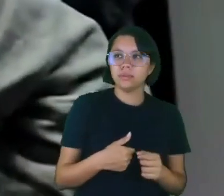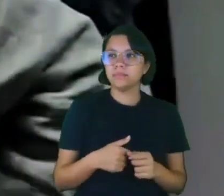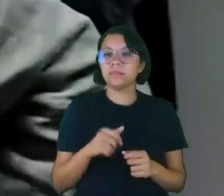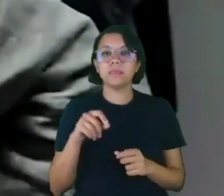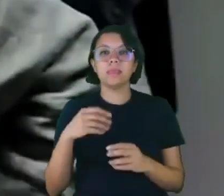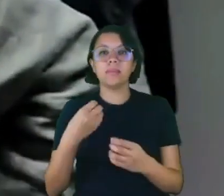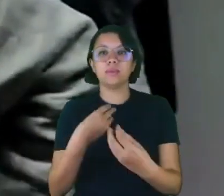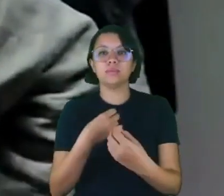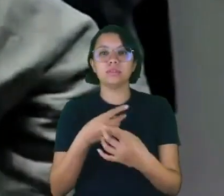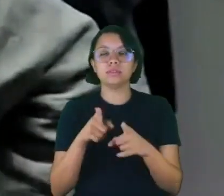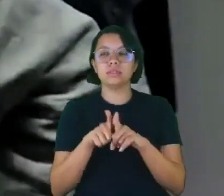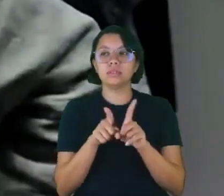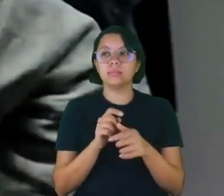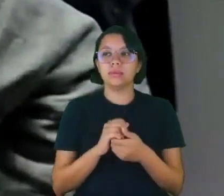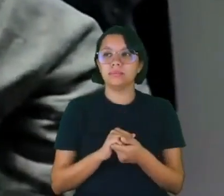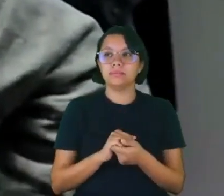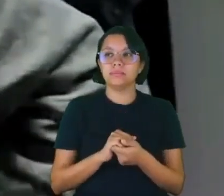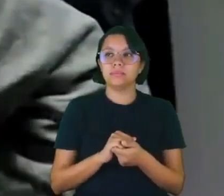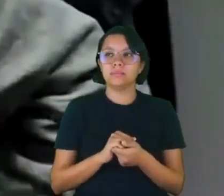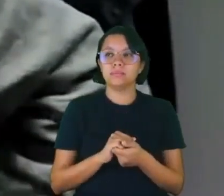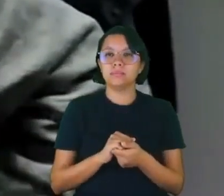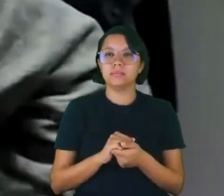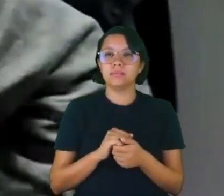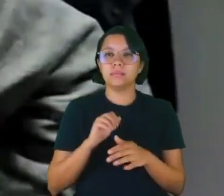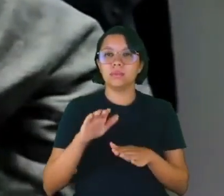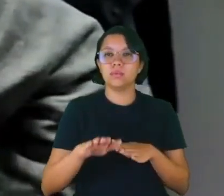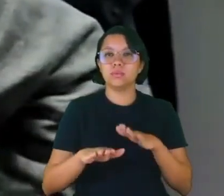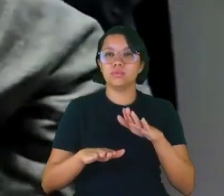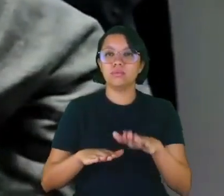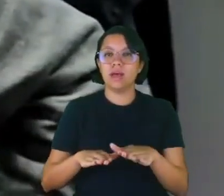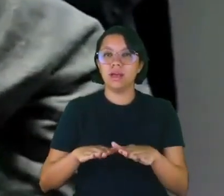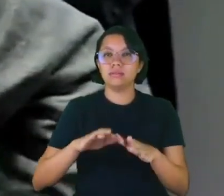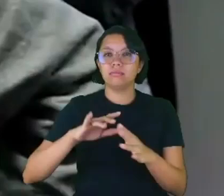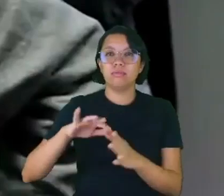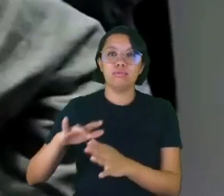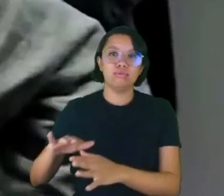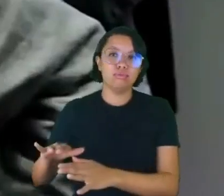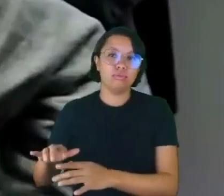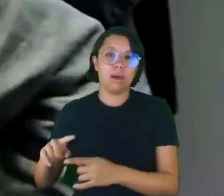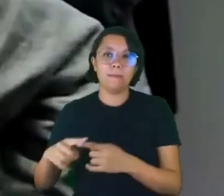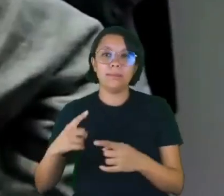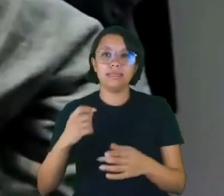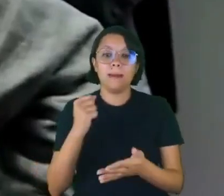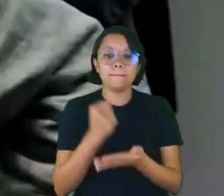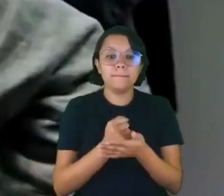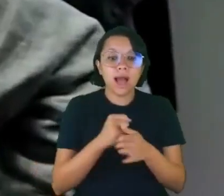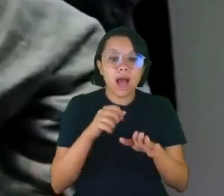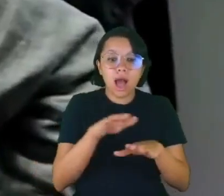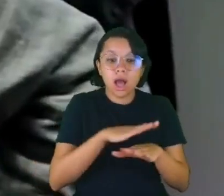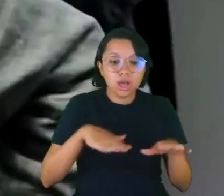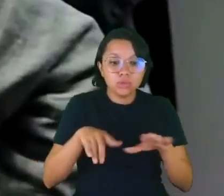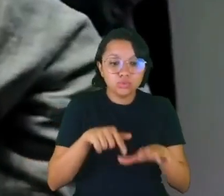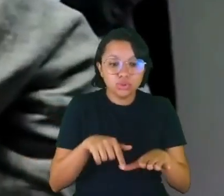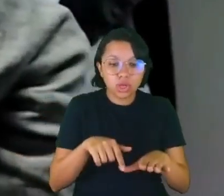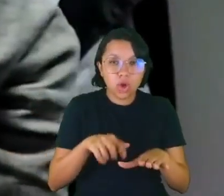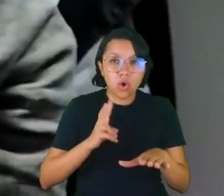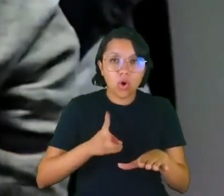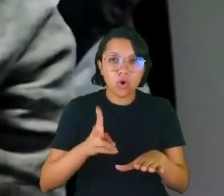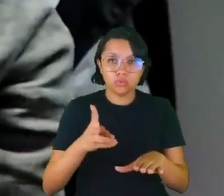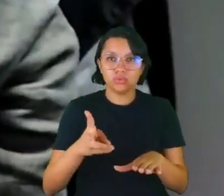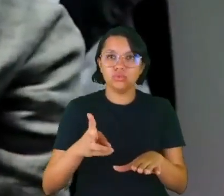pegadas ficam. As pegadas de encontros como esse mostram que uma coisa é